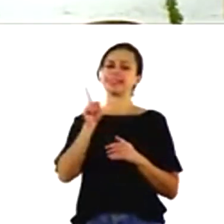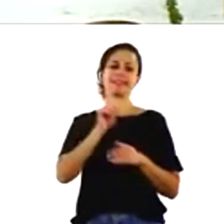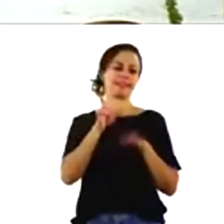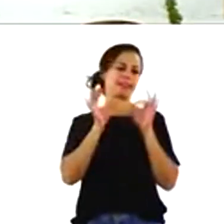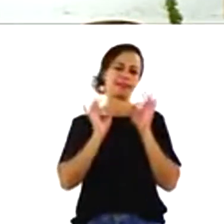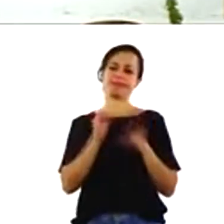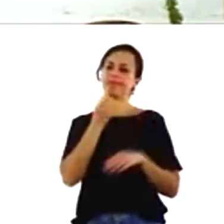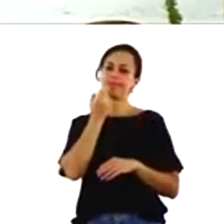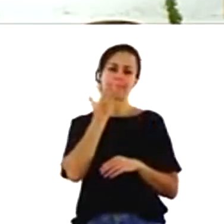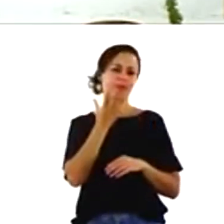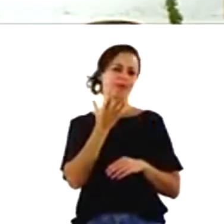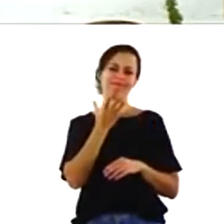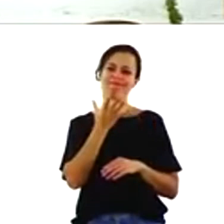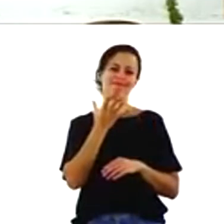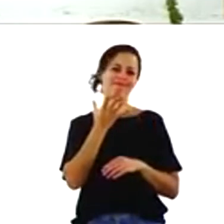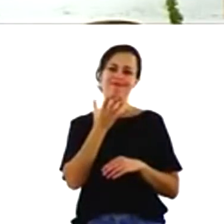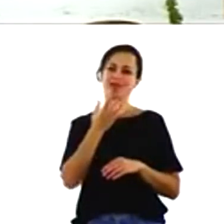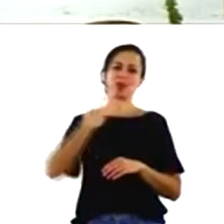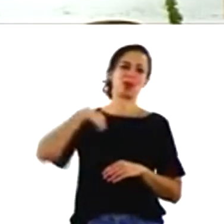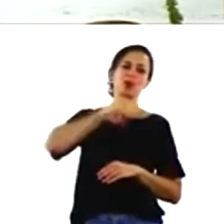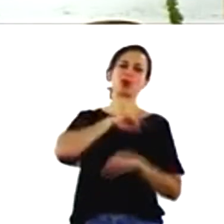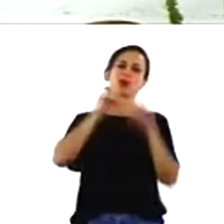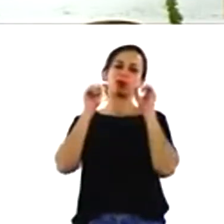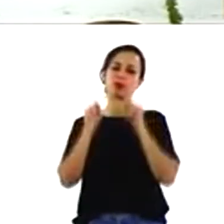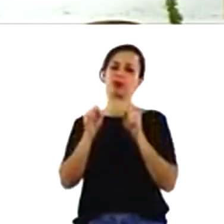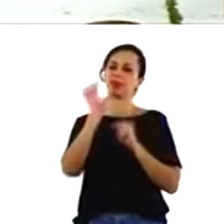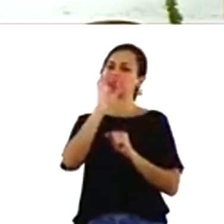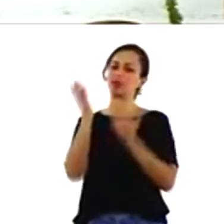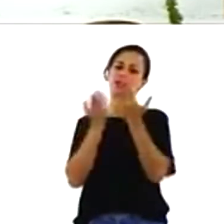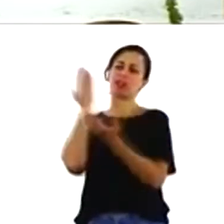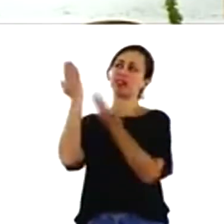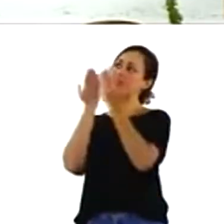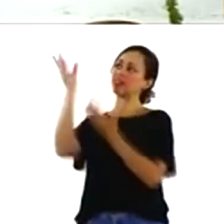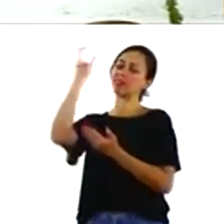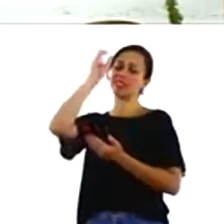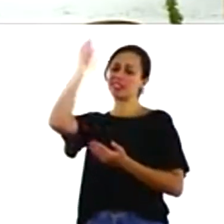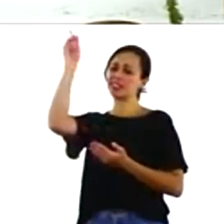ser direcionado ao serviço de Deus.